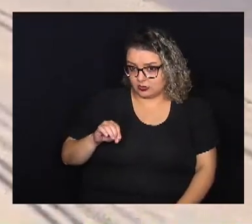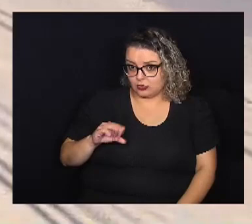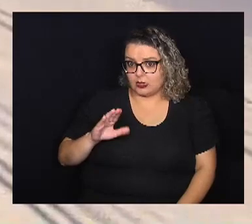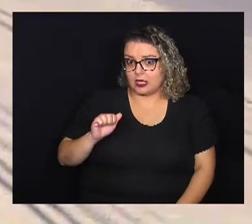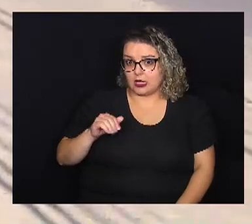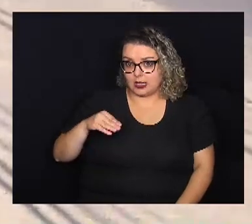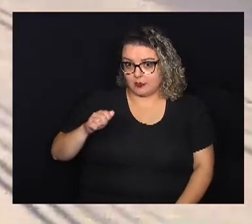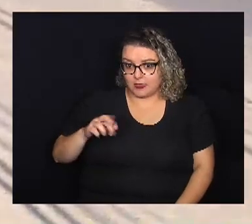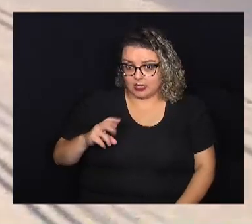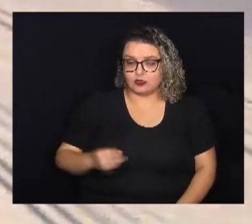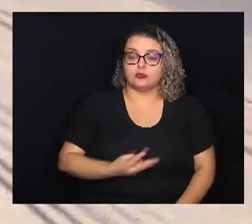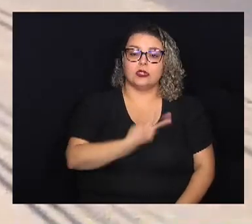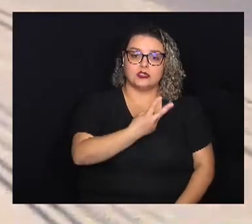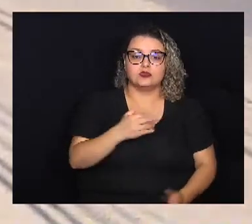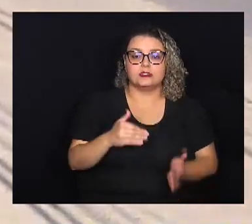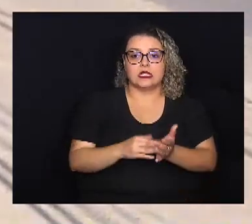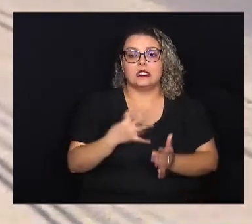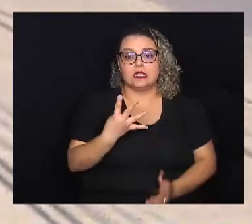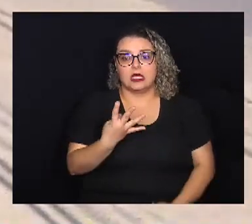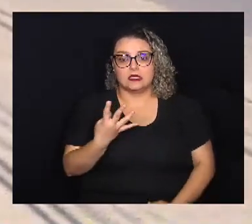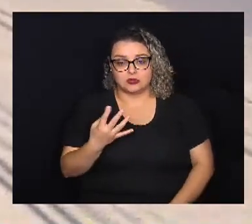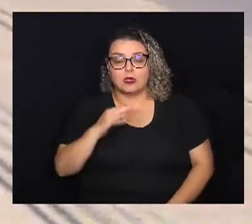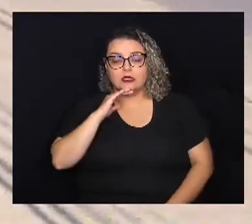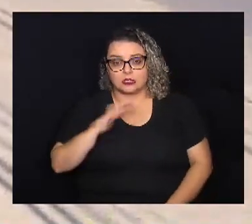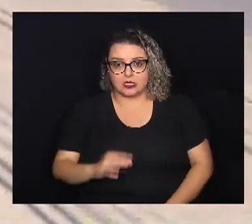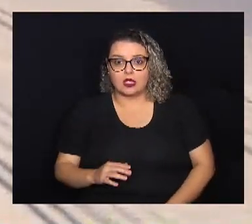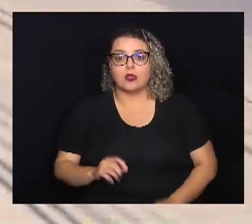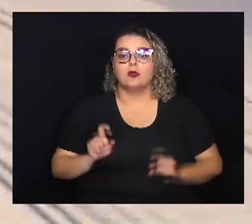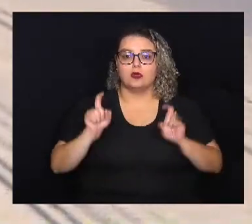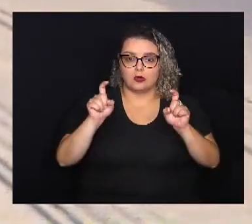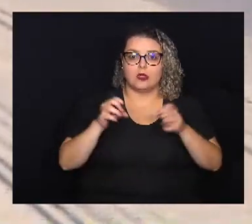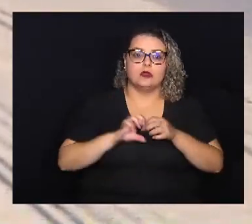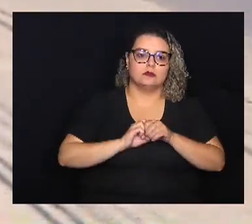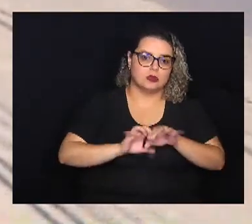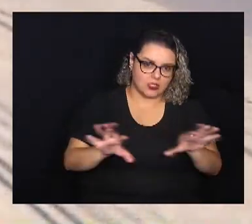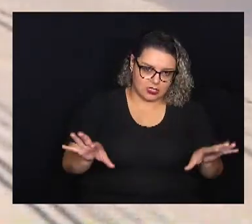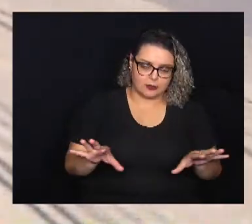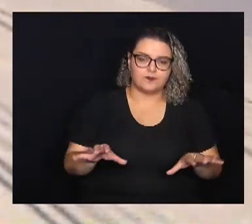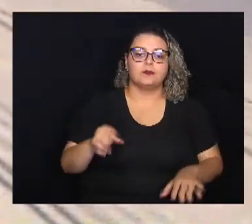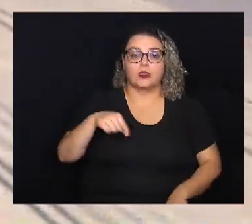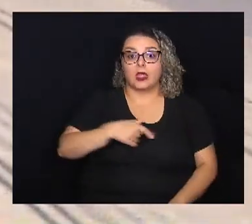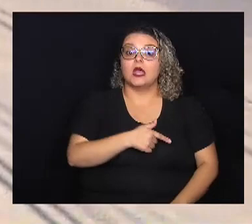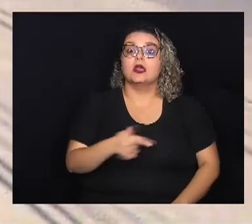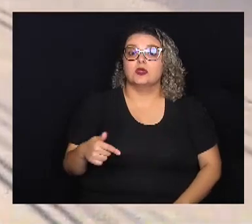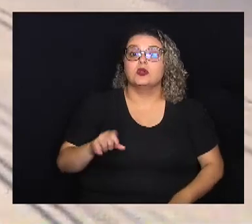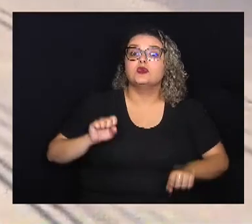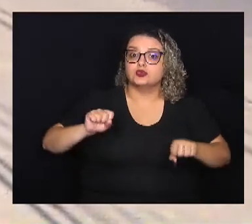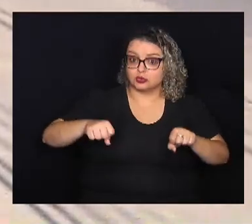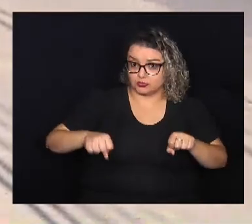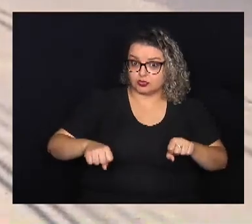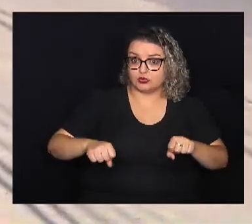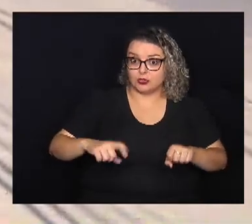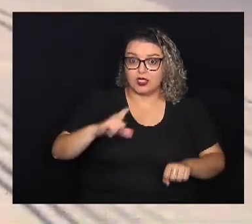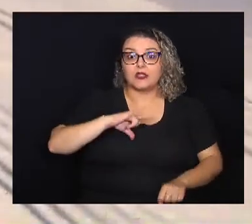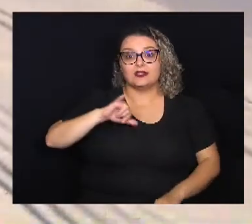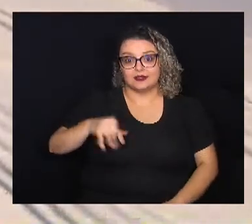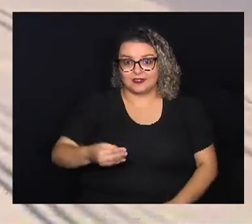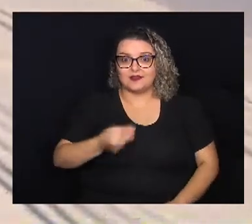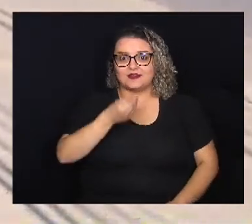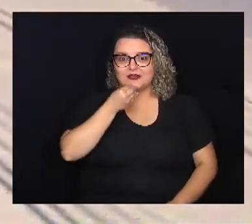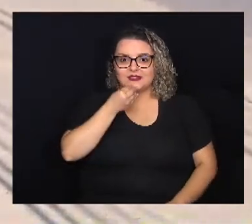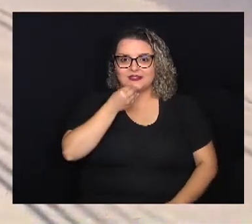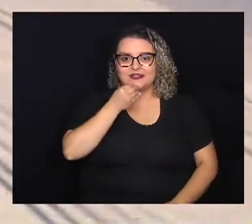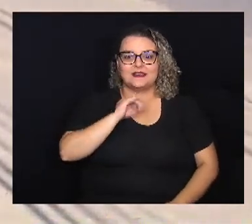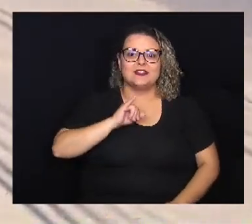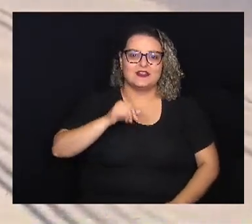4 horas, também fazendo distribuição de antena corta-pipa. Então, essa semana, os motociclistas têm a oportunidade de pegar